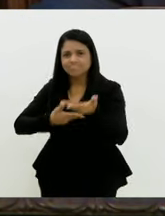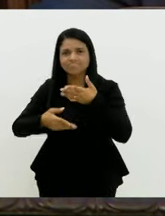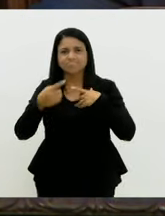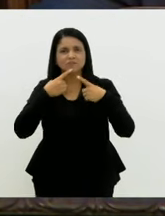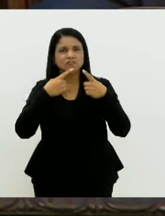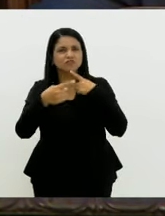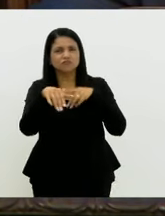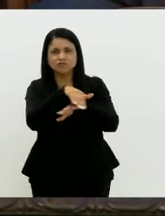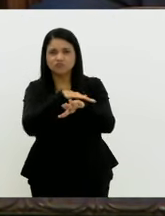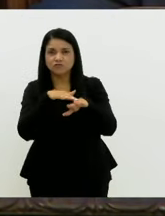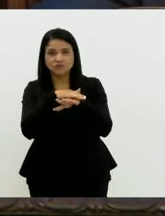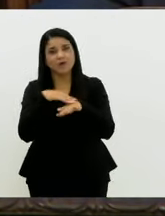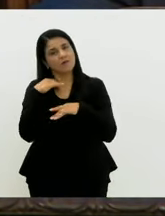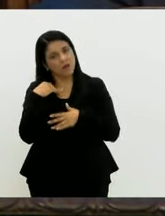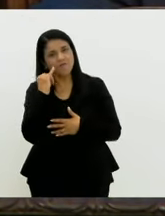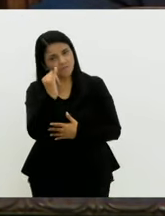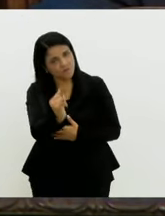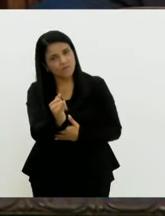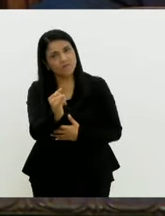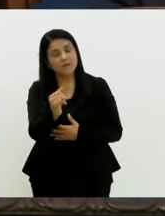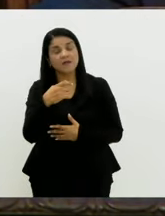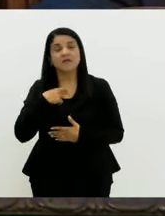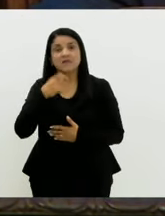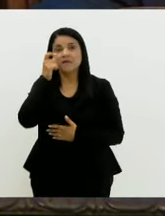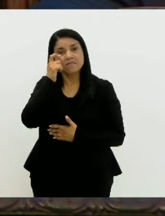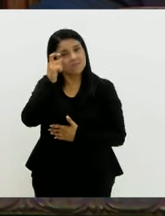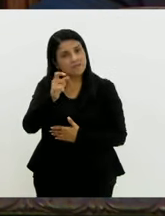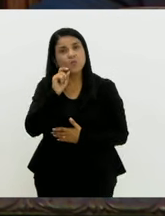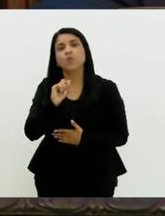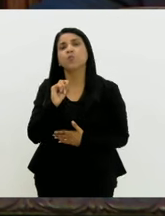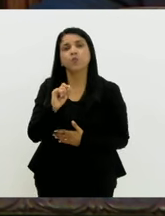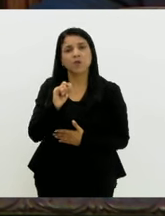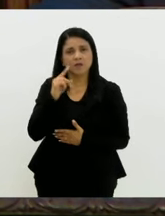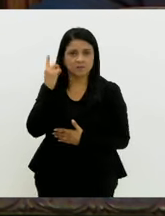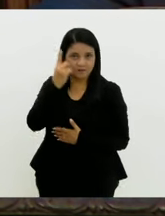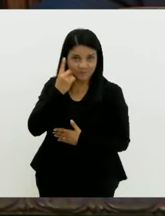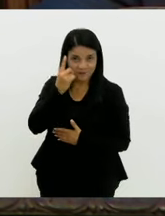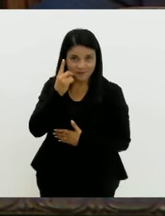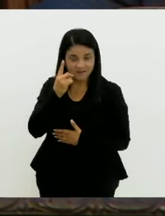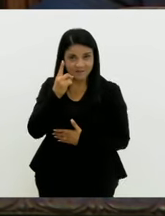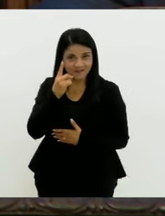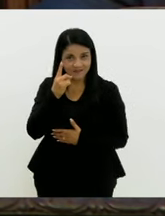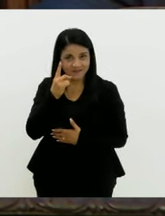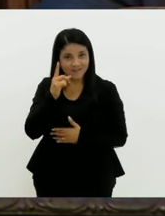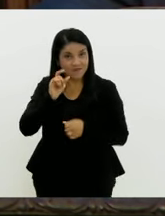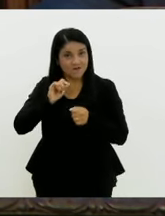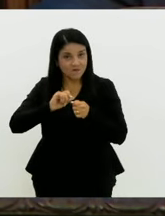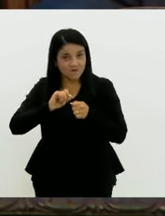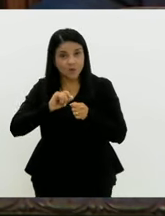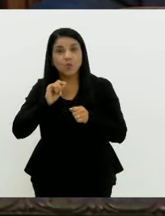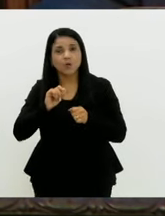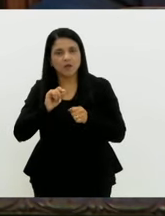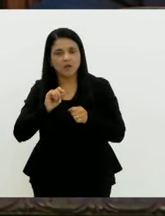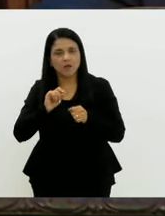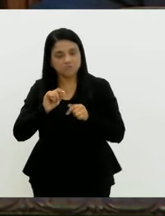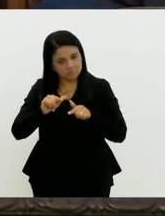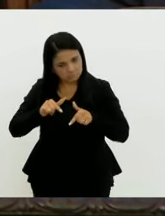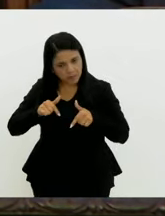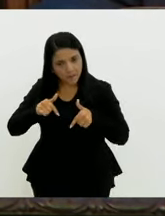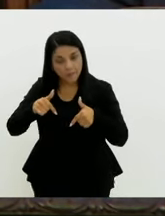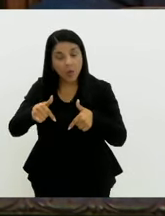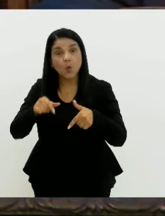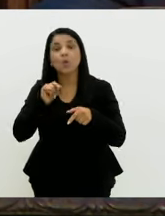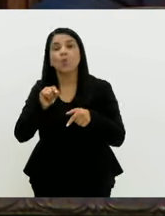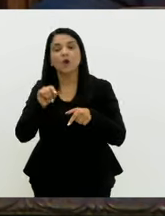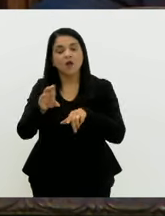aos senhores. E muito interessante, deputado, que nós estamos fazendo isso exercendo exatamente o que a Constituição